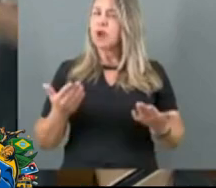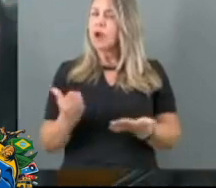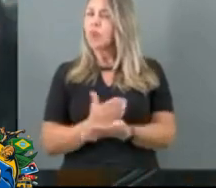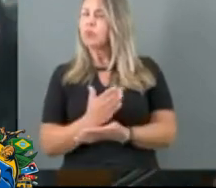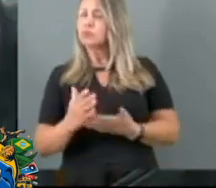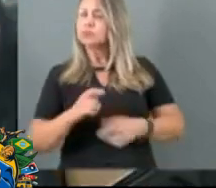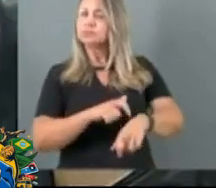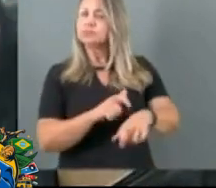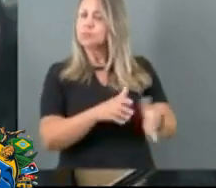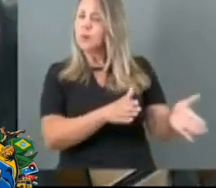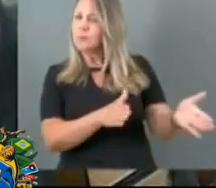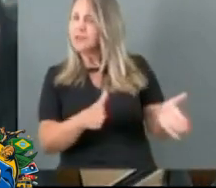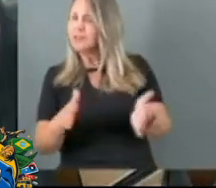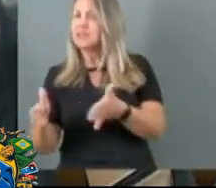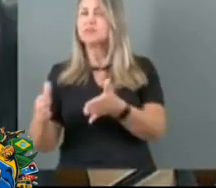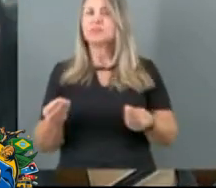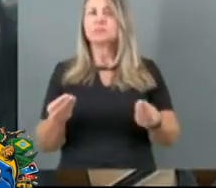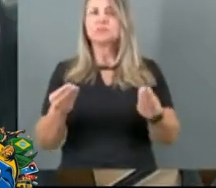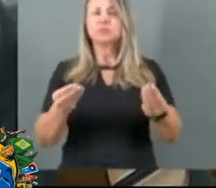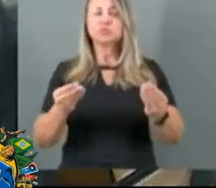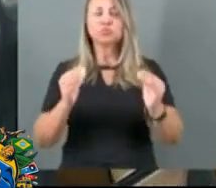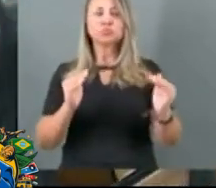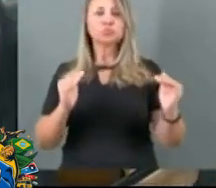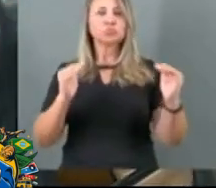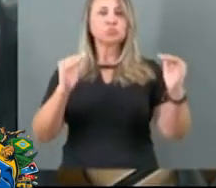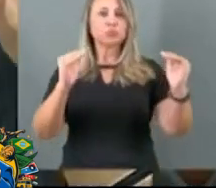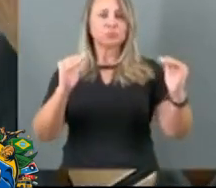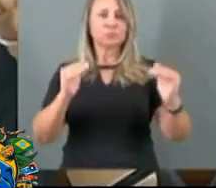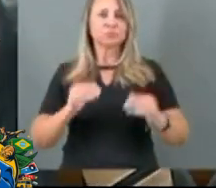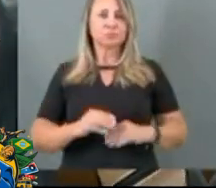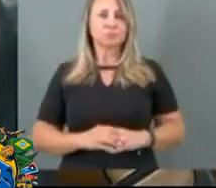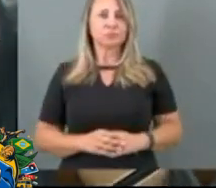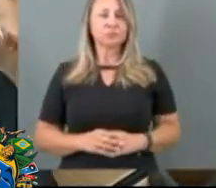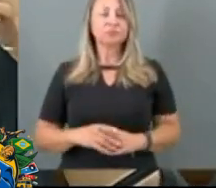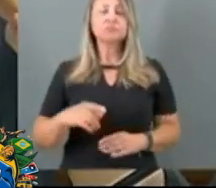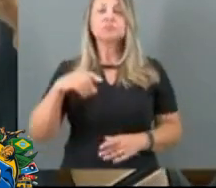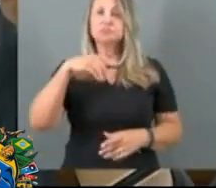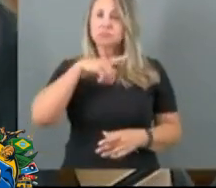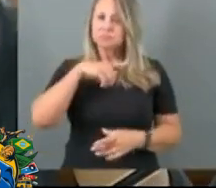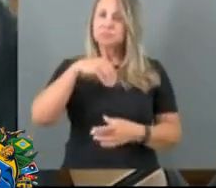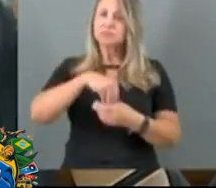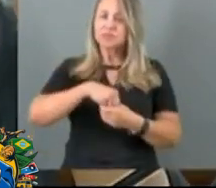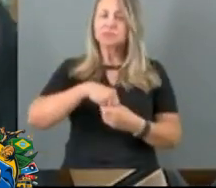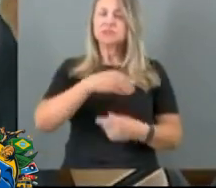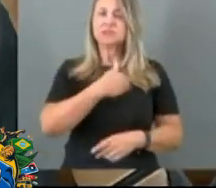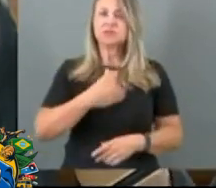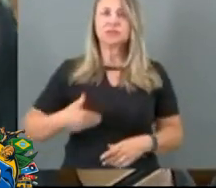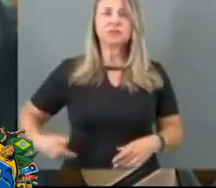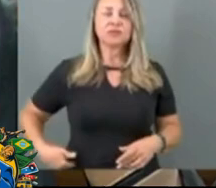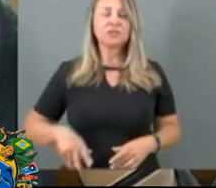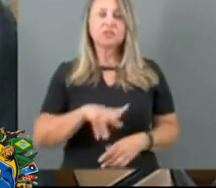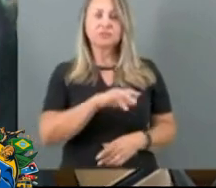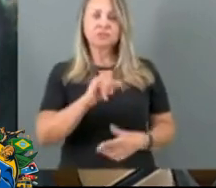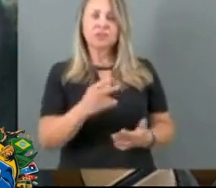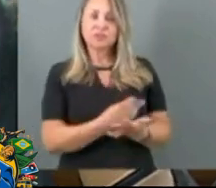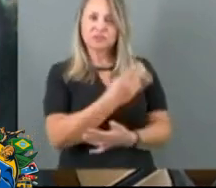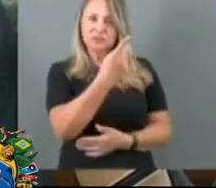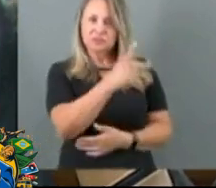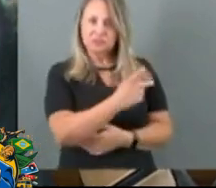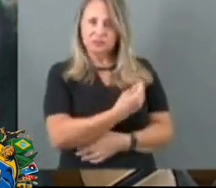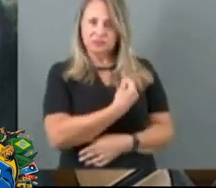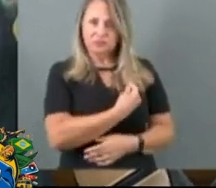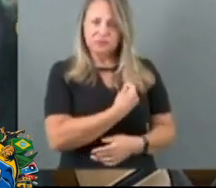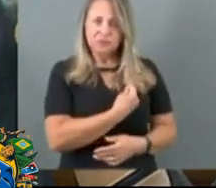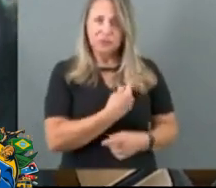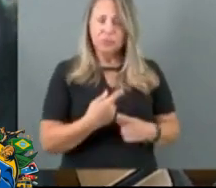momentos, foi ele que trouxe o tom. Nós temos no governo, e o senhor vai viver muito isso, o governo vive